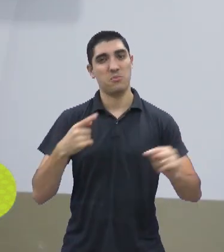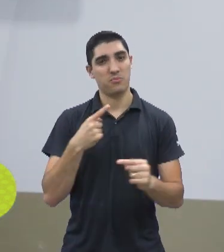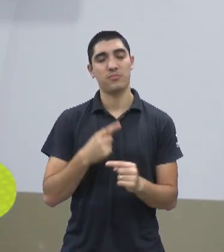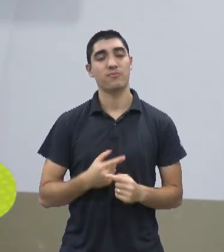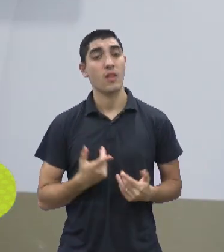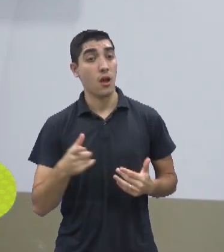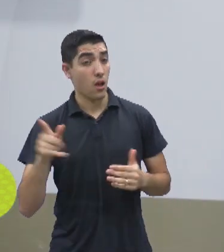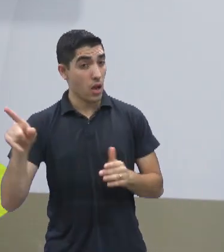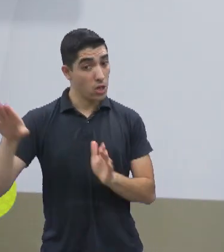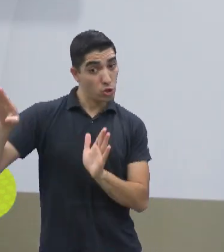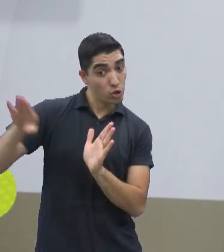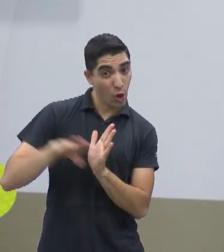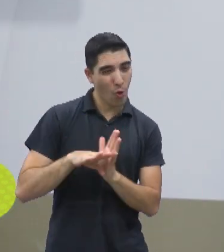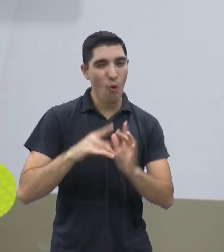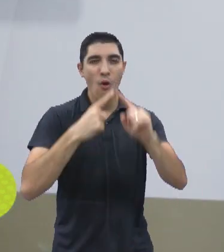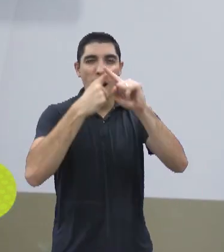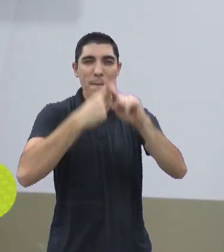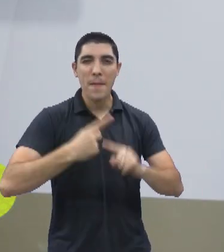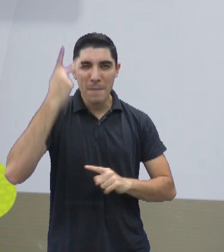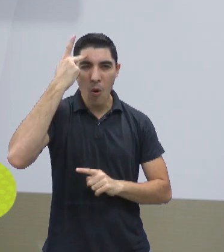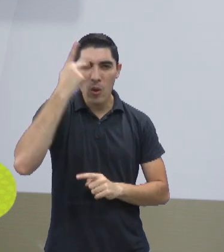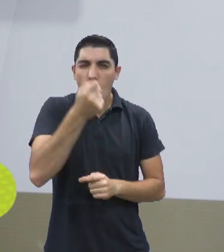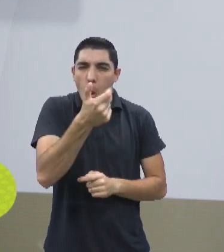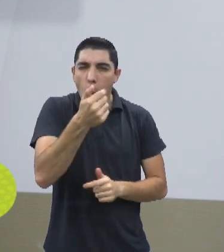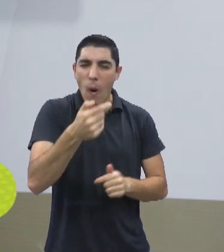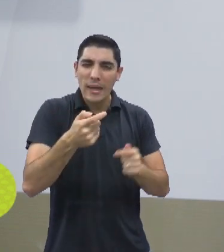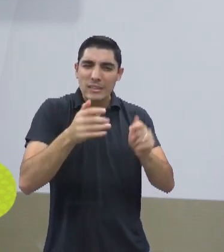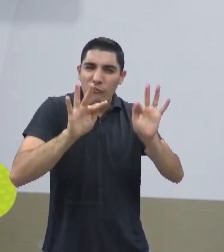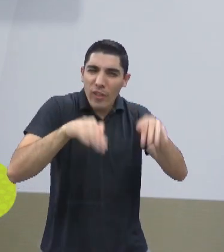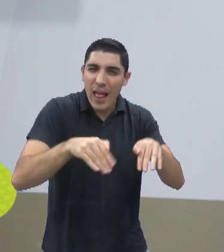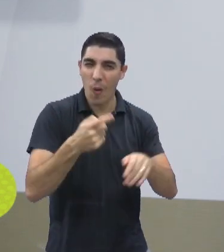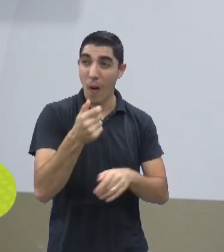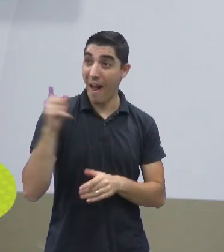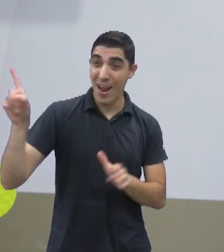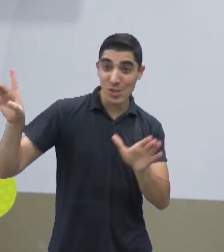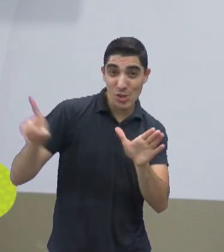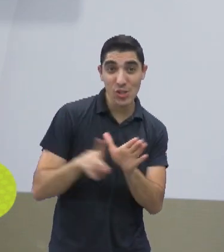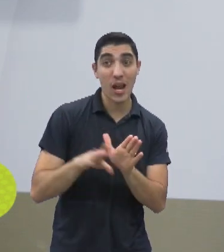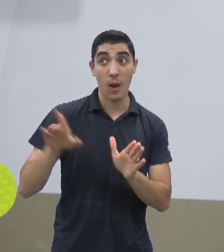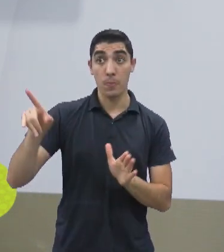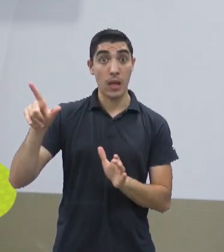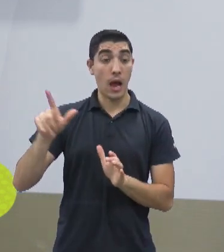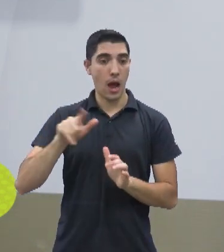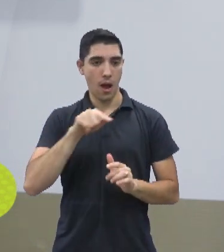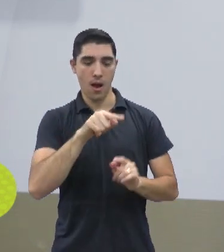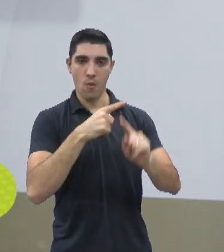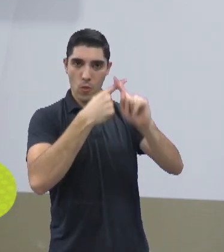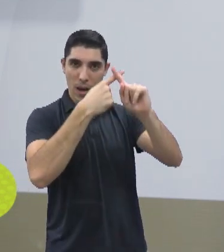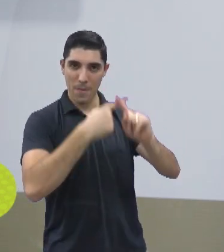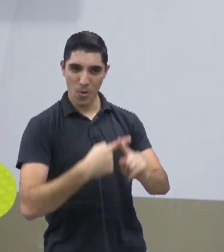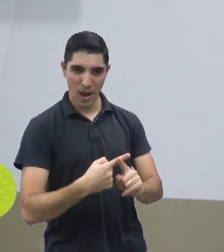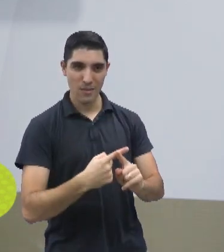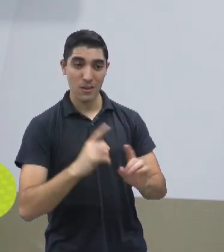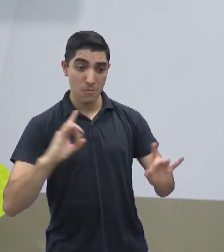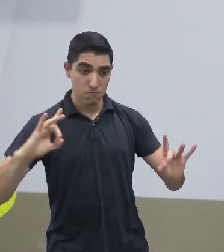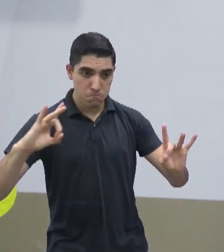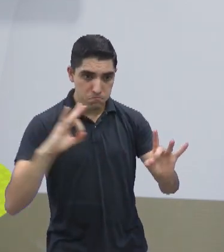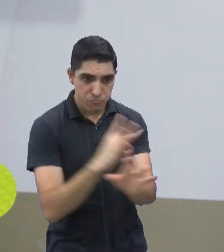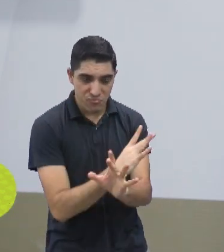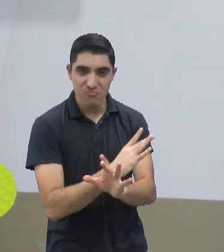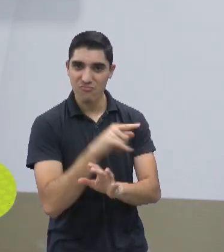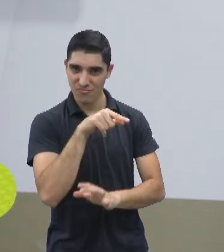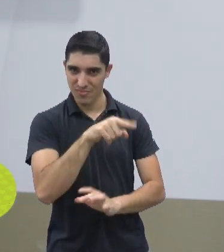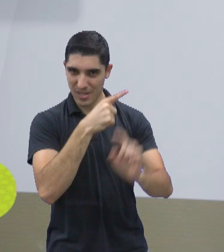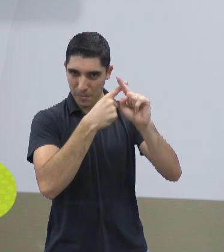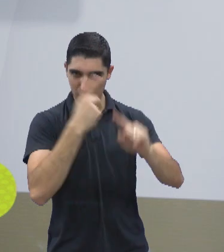jogar o Paulista, mas já estava ali praticamente acertado. Quando acabou o campeonato e foi começar o NBB, ele foi anunciado e